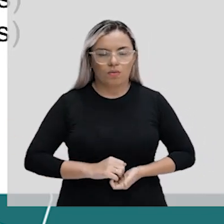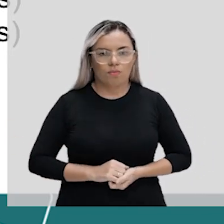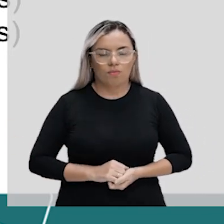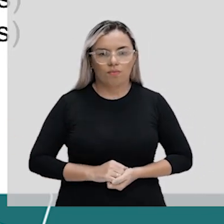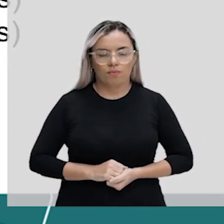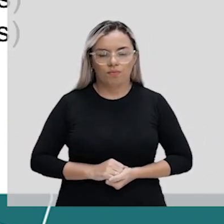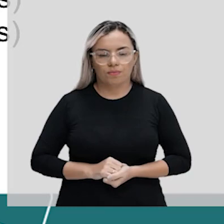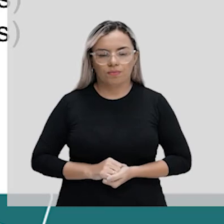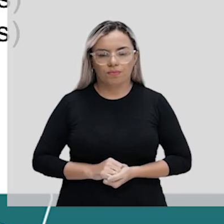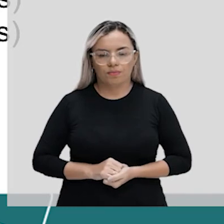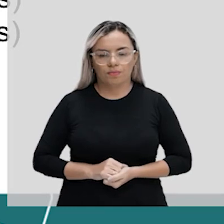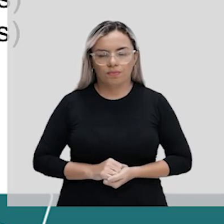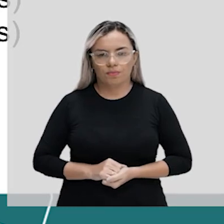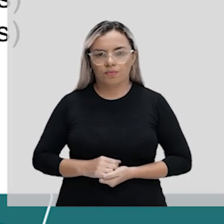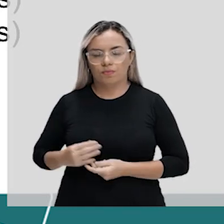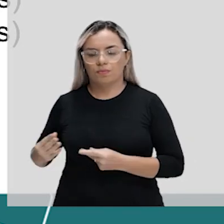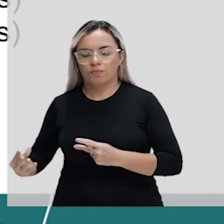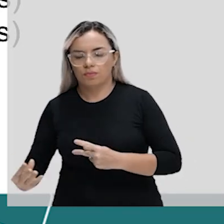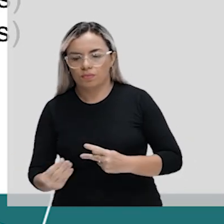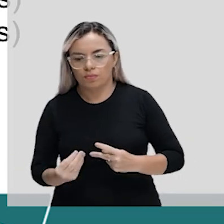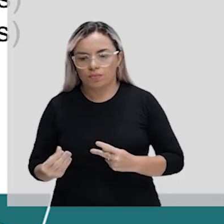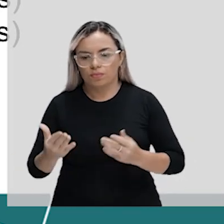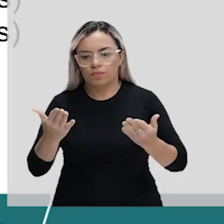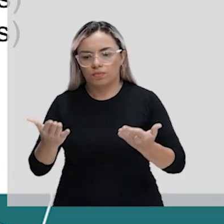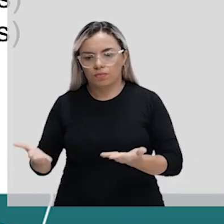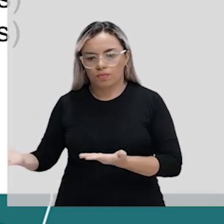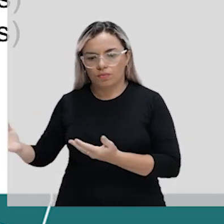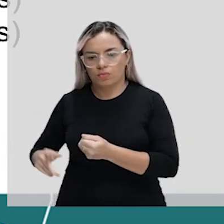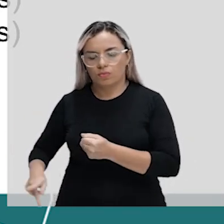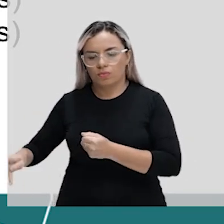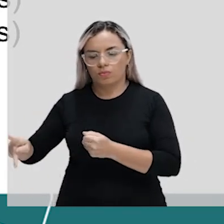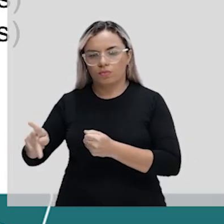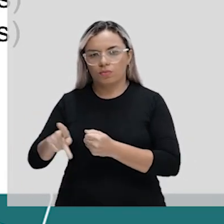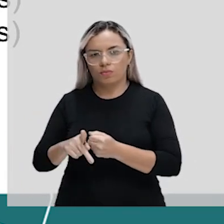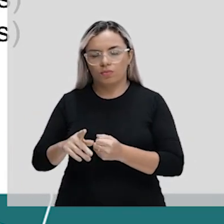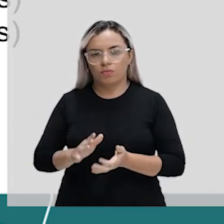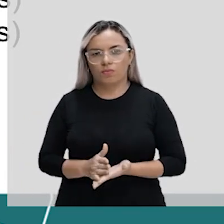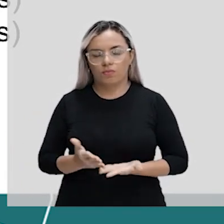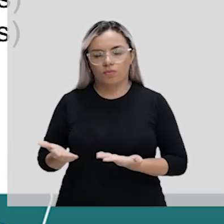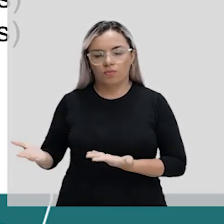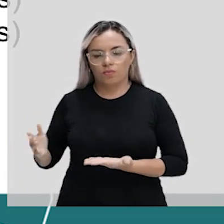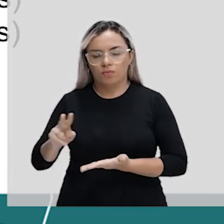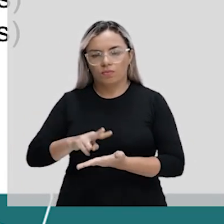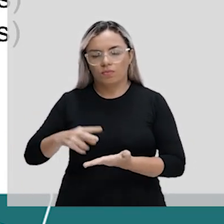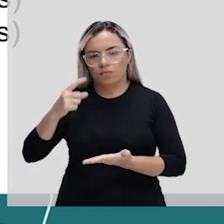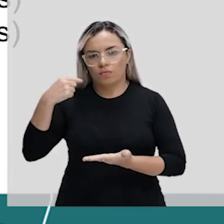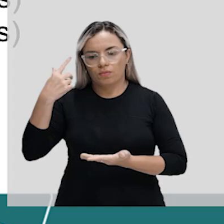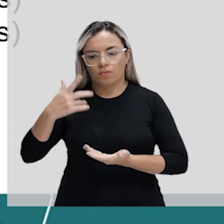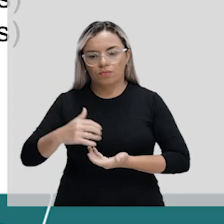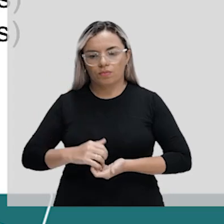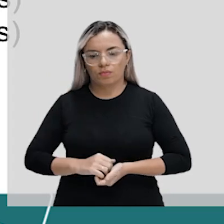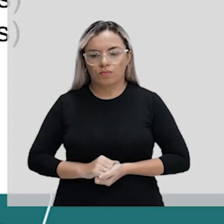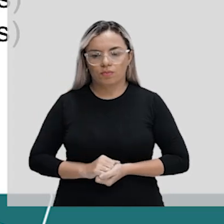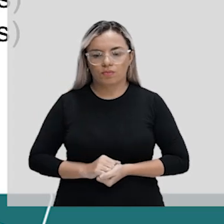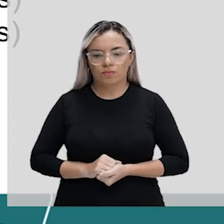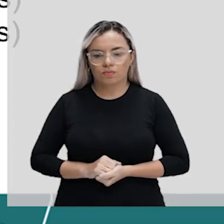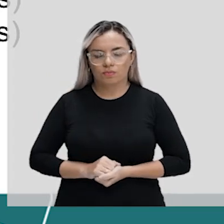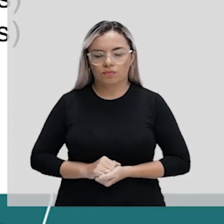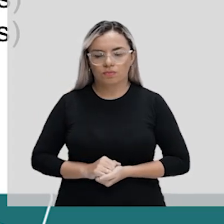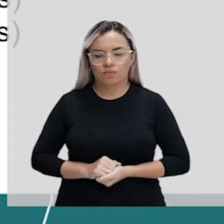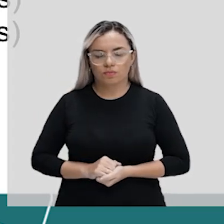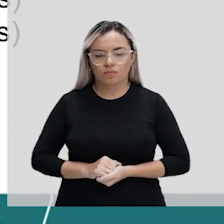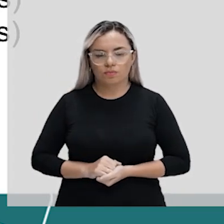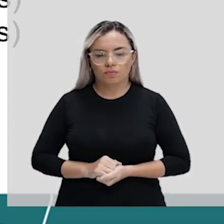vuestro, ou vuestra. E no plural, mis, tus, sus, nuestros e nuestras,